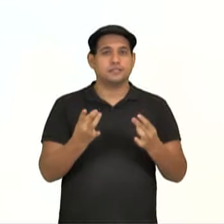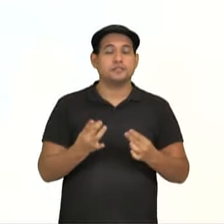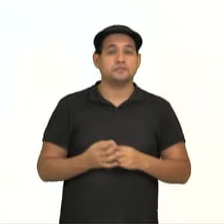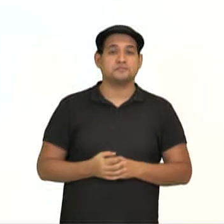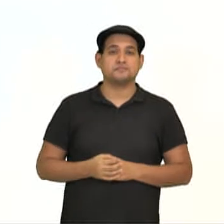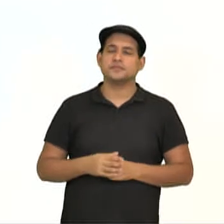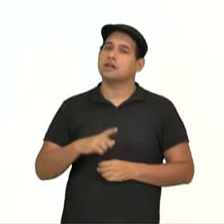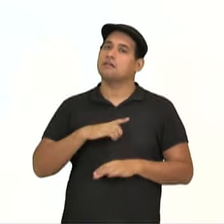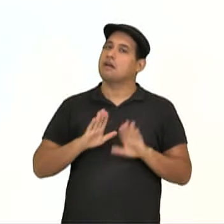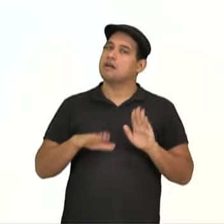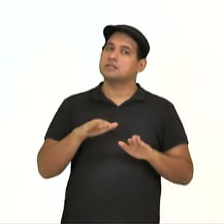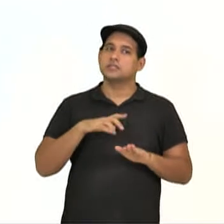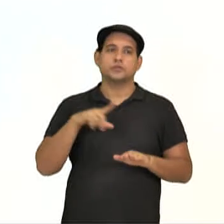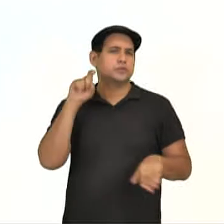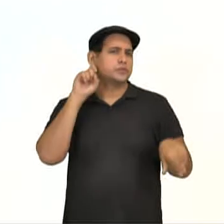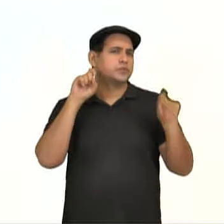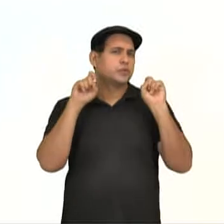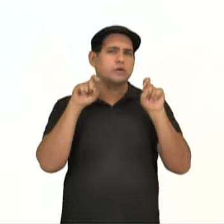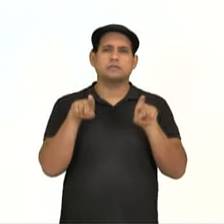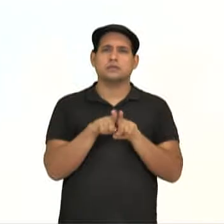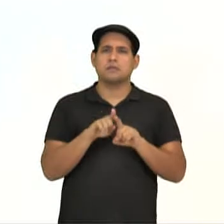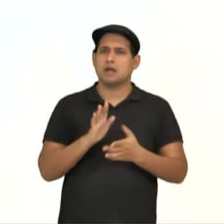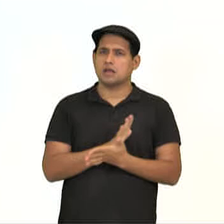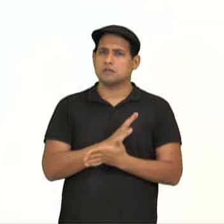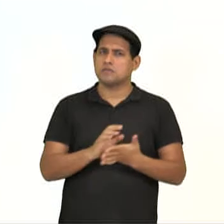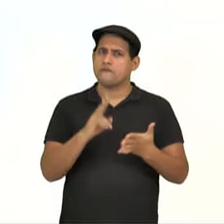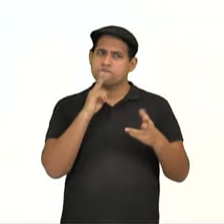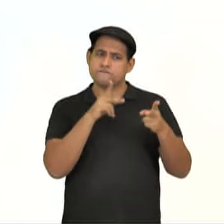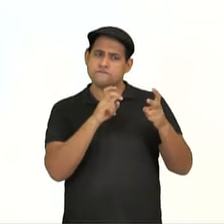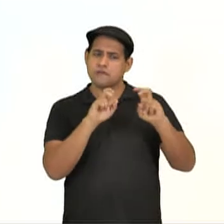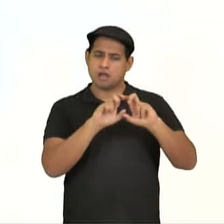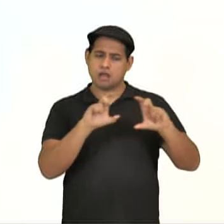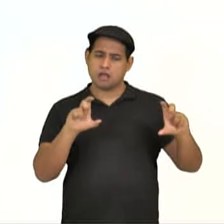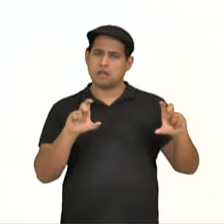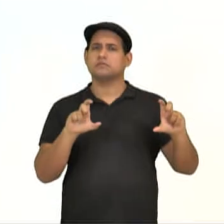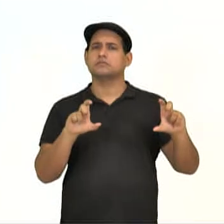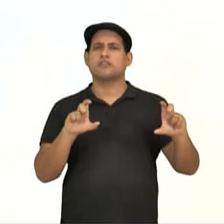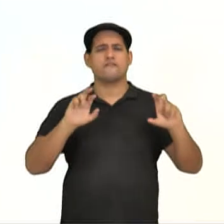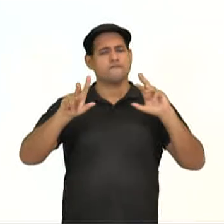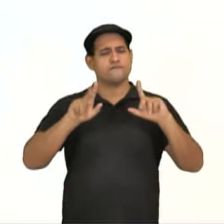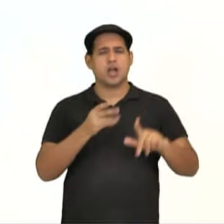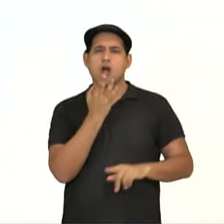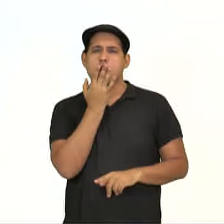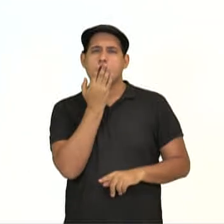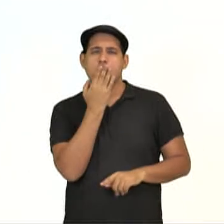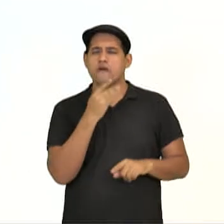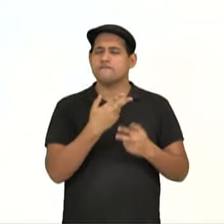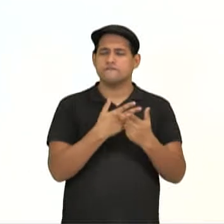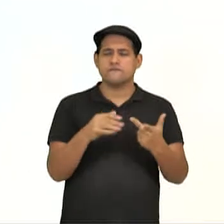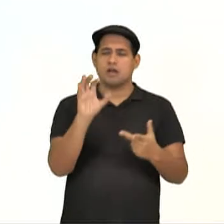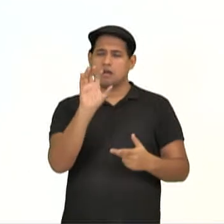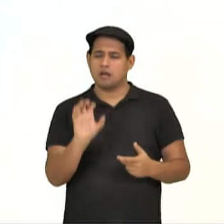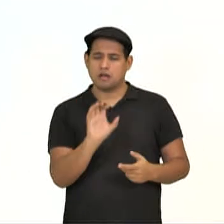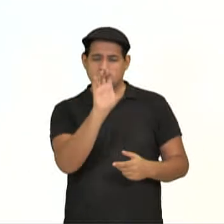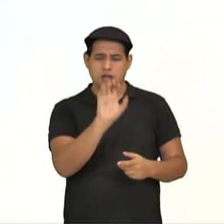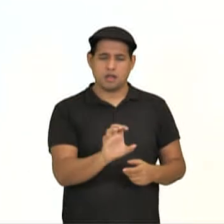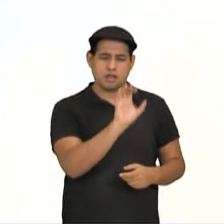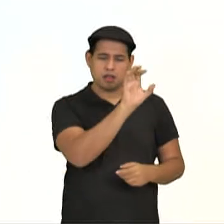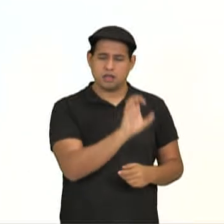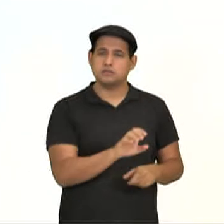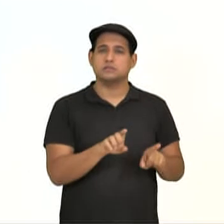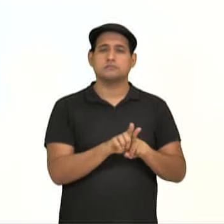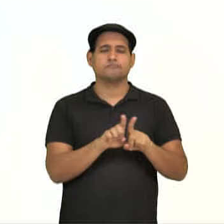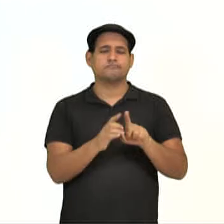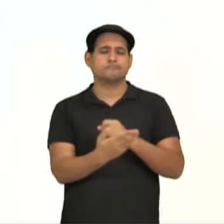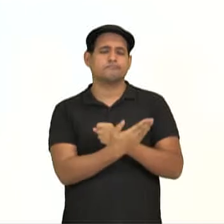Então, além de repetir os sons, como nós podemos ver pela imagem também, várias cores, várias formas geométricas